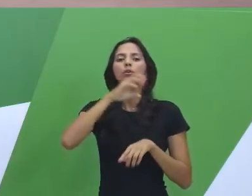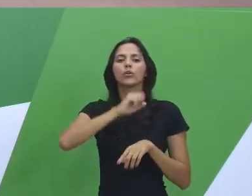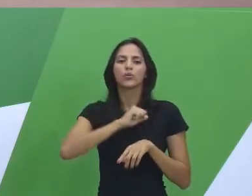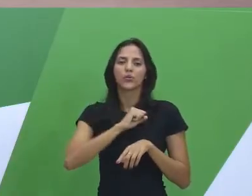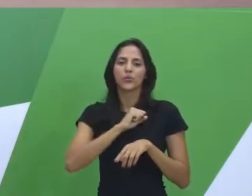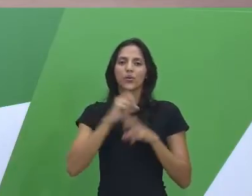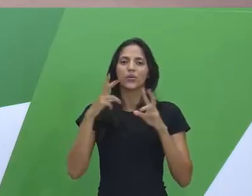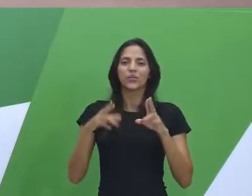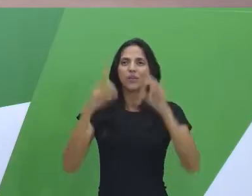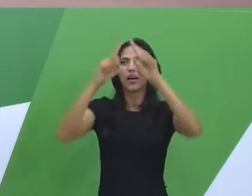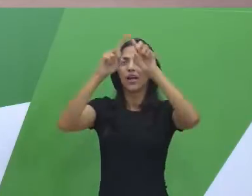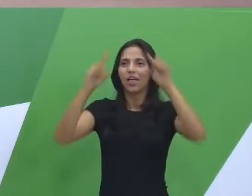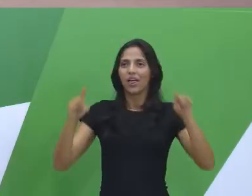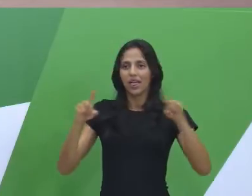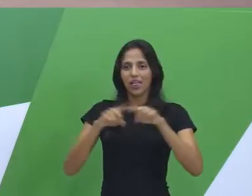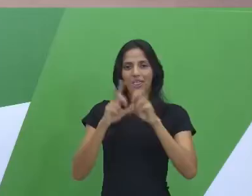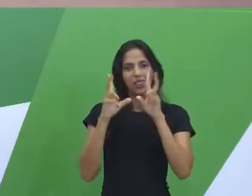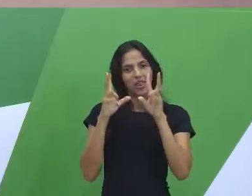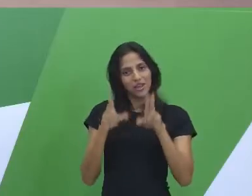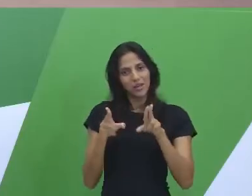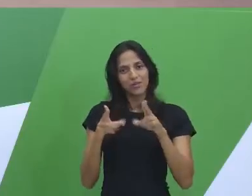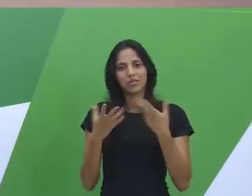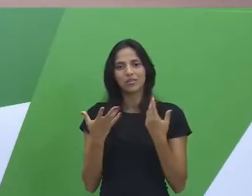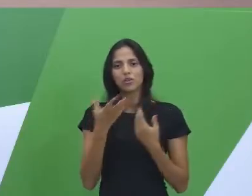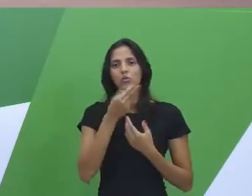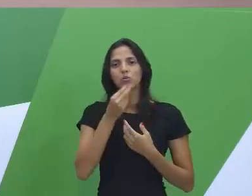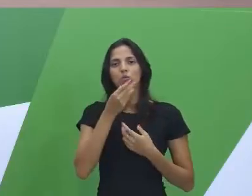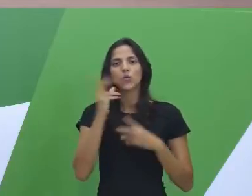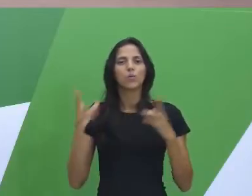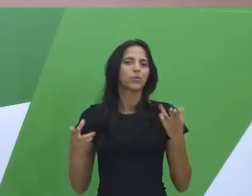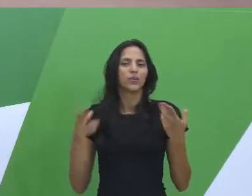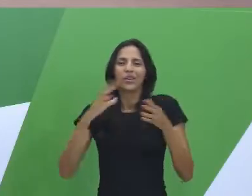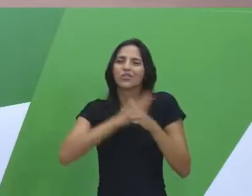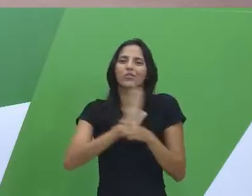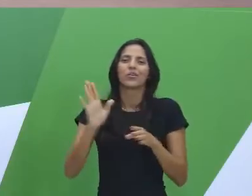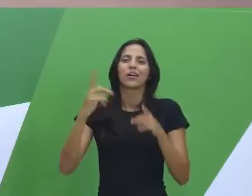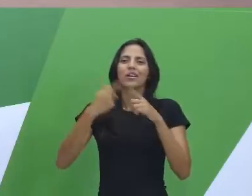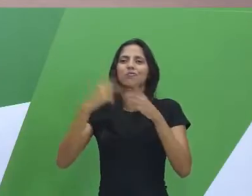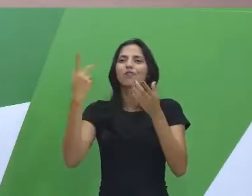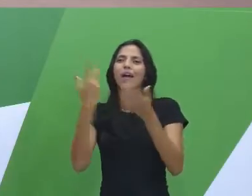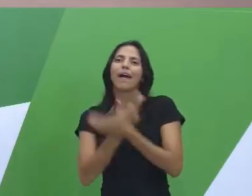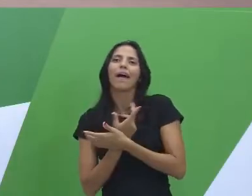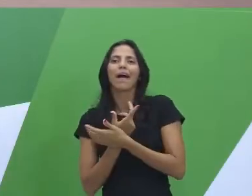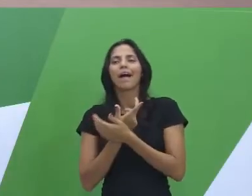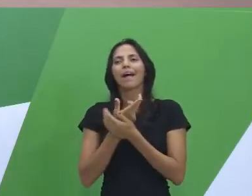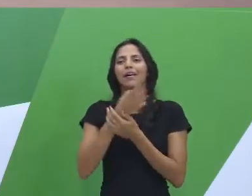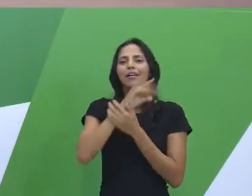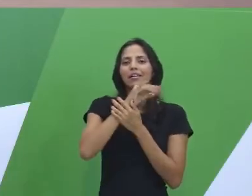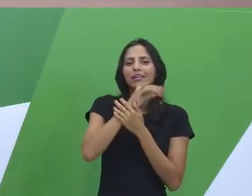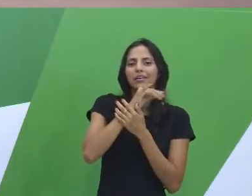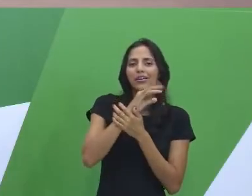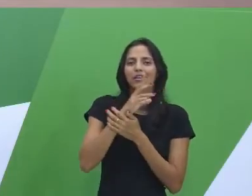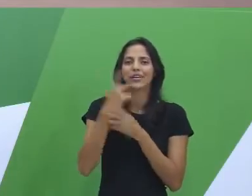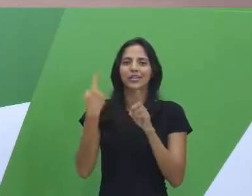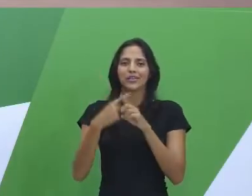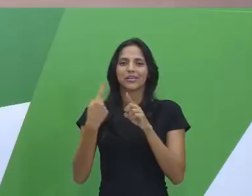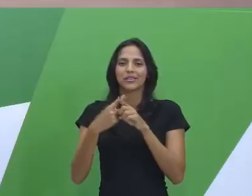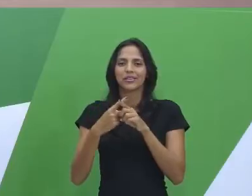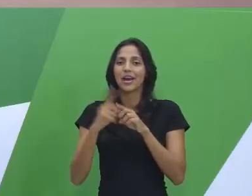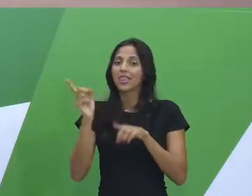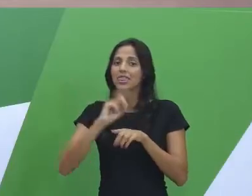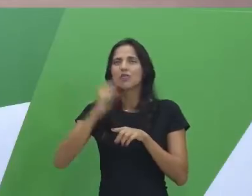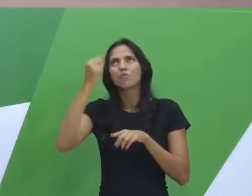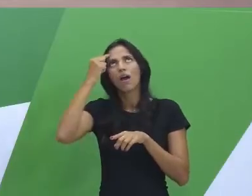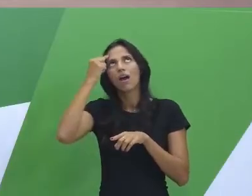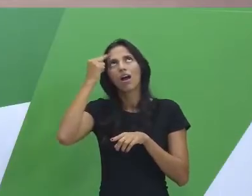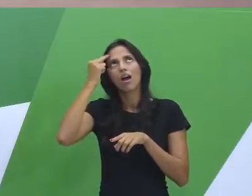de conforto. O homem gosta de dar murro em ponta de faca. Você gosta de queimar muito cartucho para entender alguma coisa?